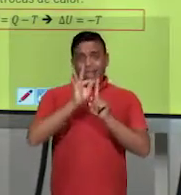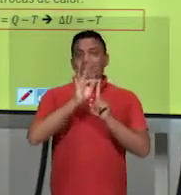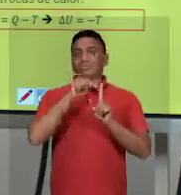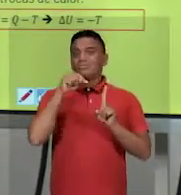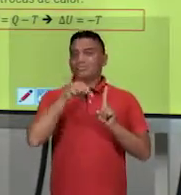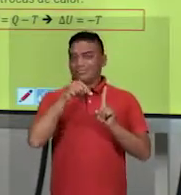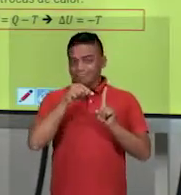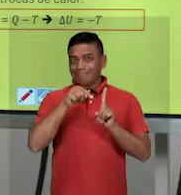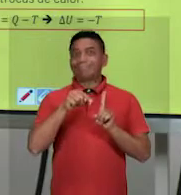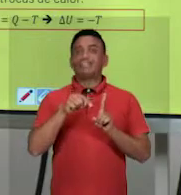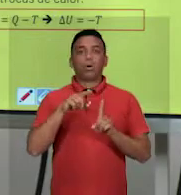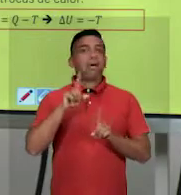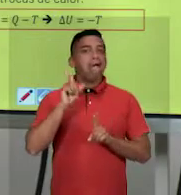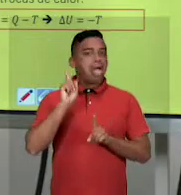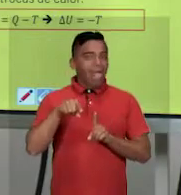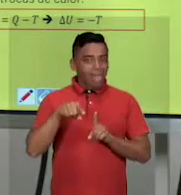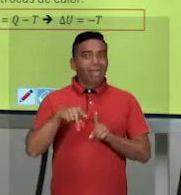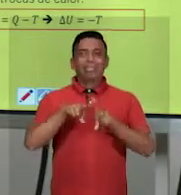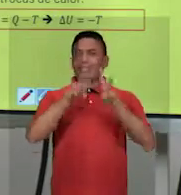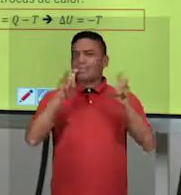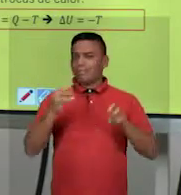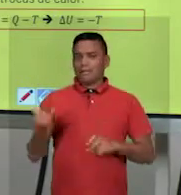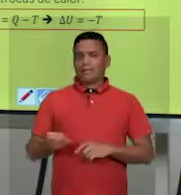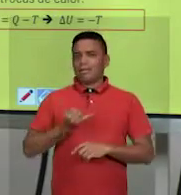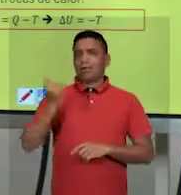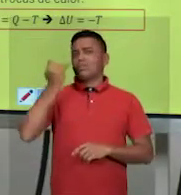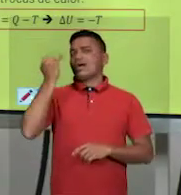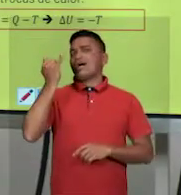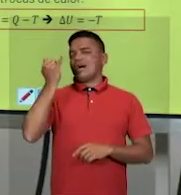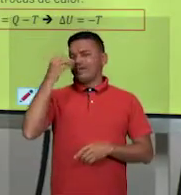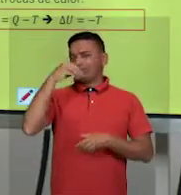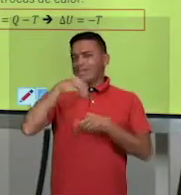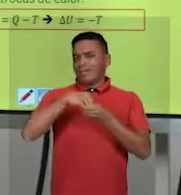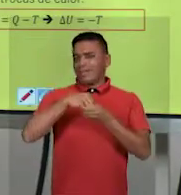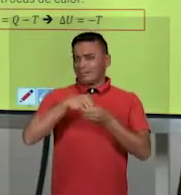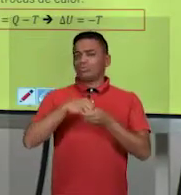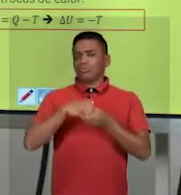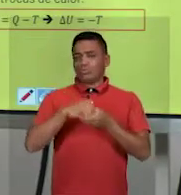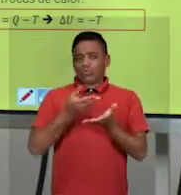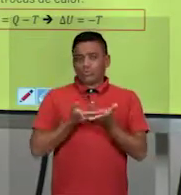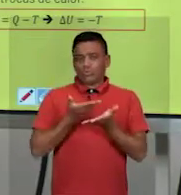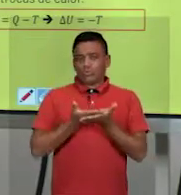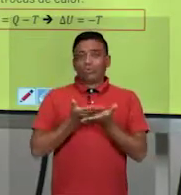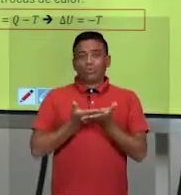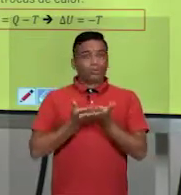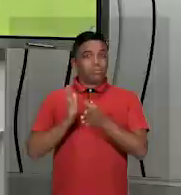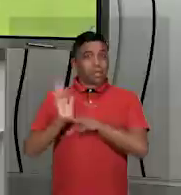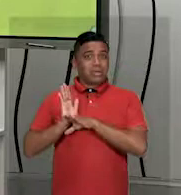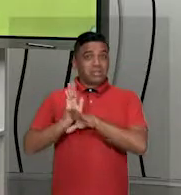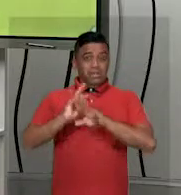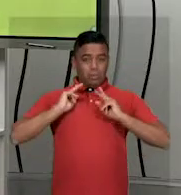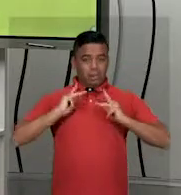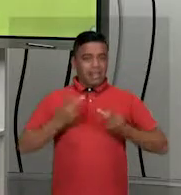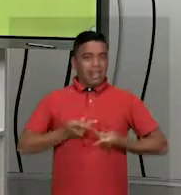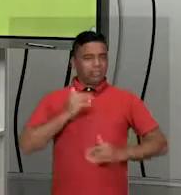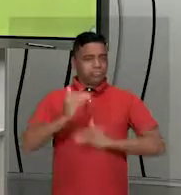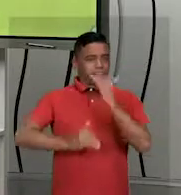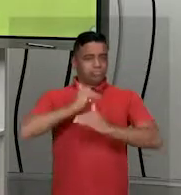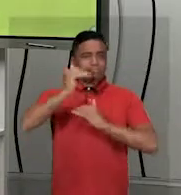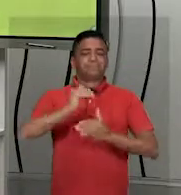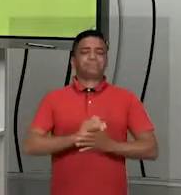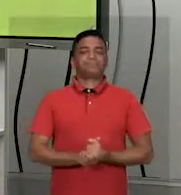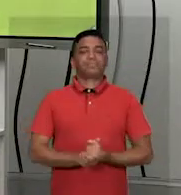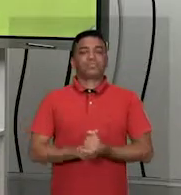mais importantes do trabalho da termodinâmica que foram utilizadas para o bem da humanidade. E a